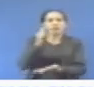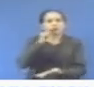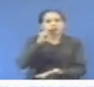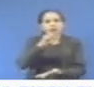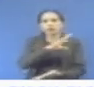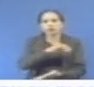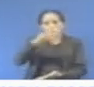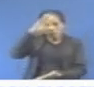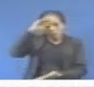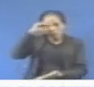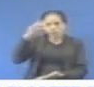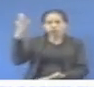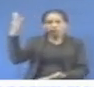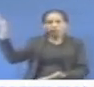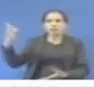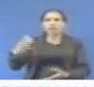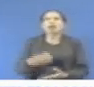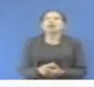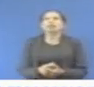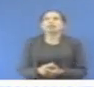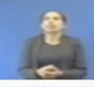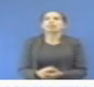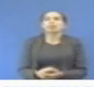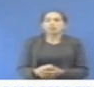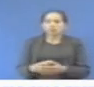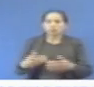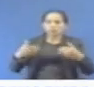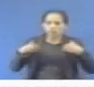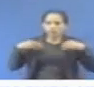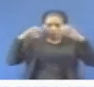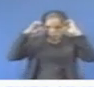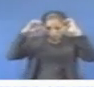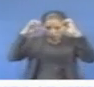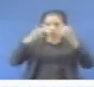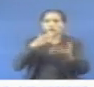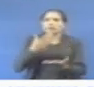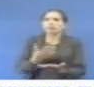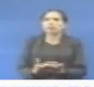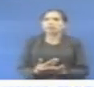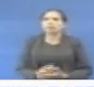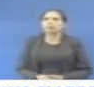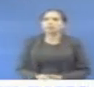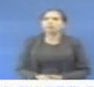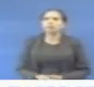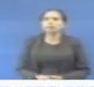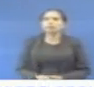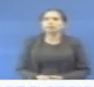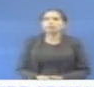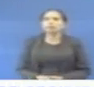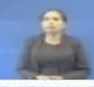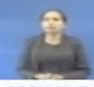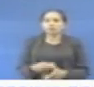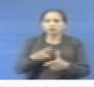Mane, Sira e orfanato, ou de forma educação dia. Gabinete. Gatinian durante ni